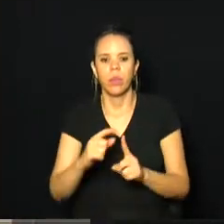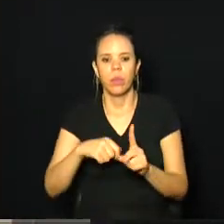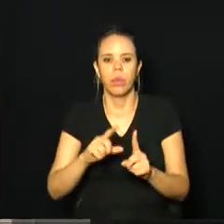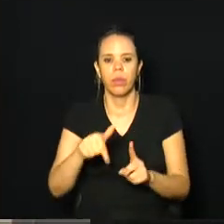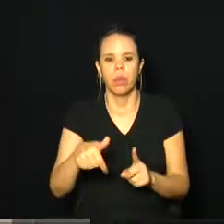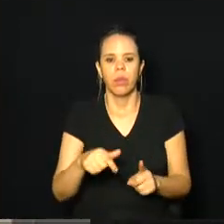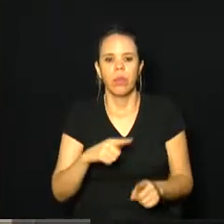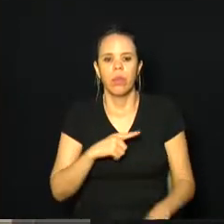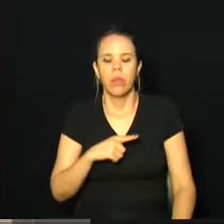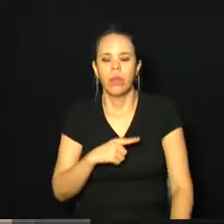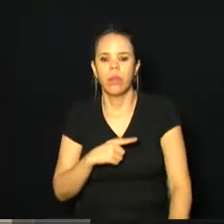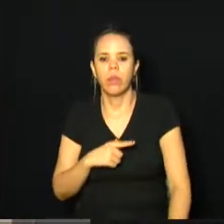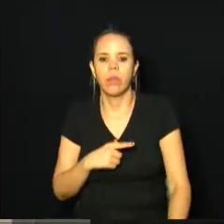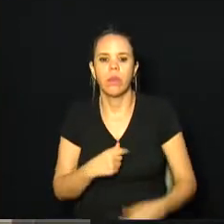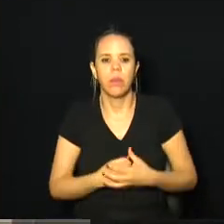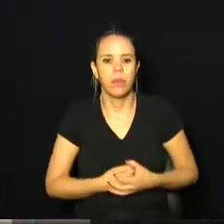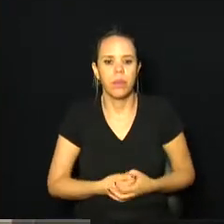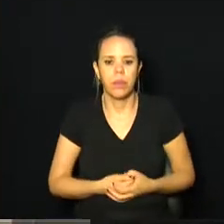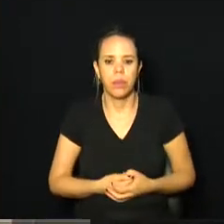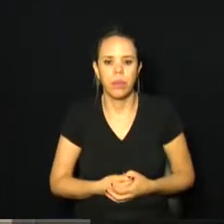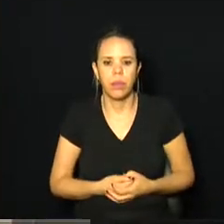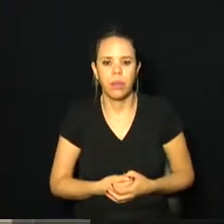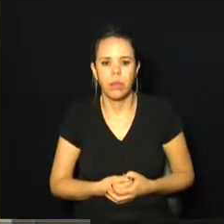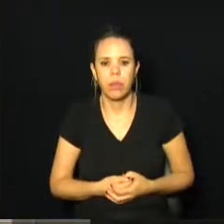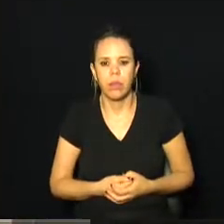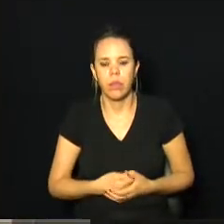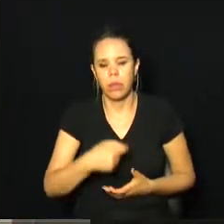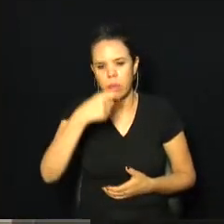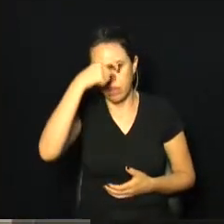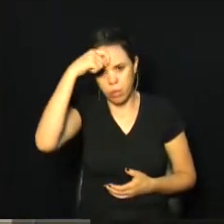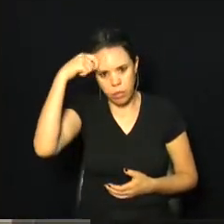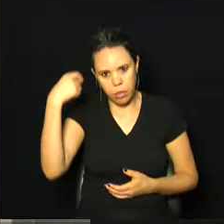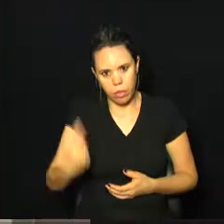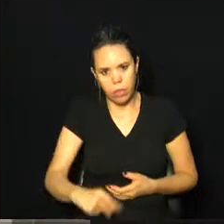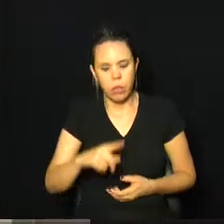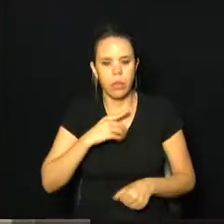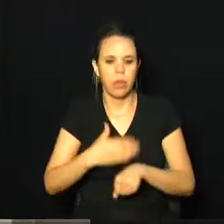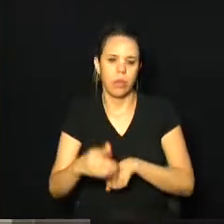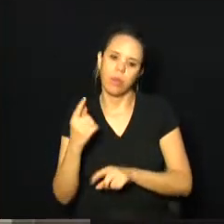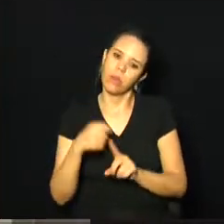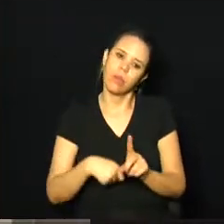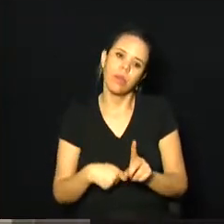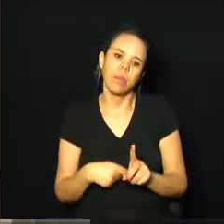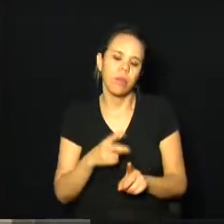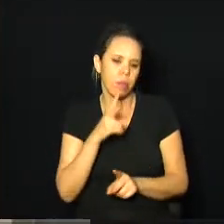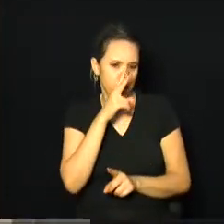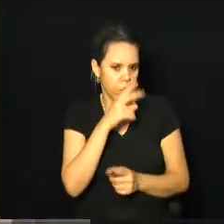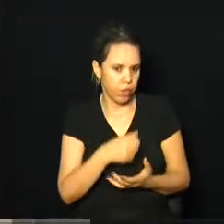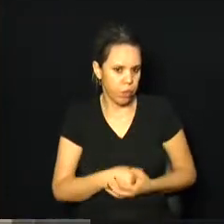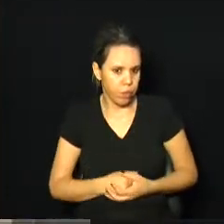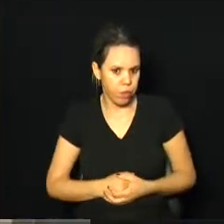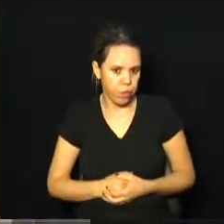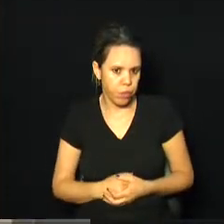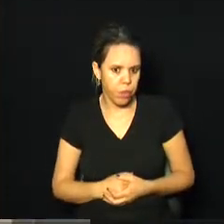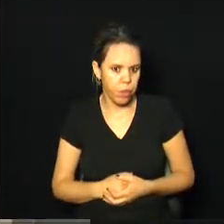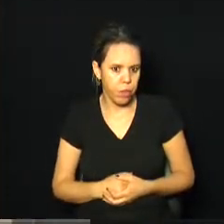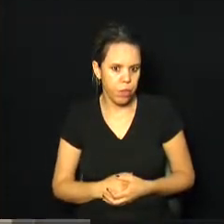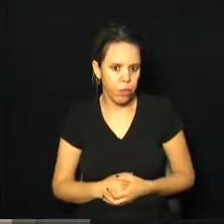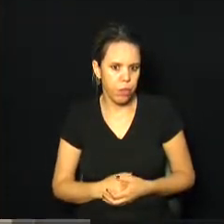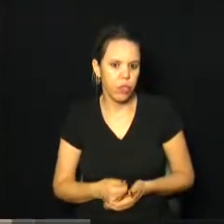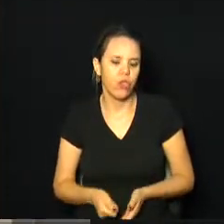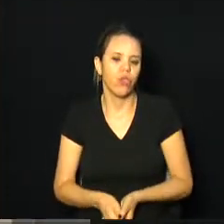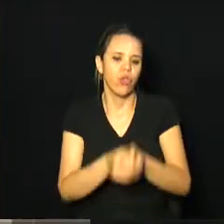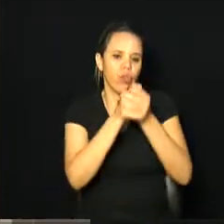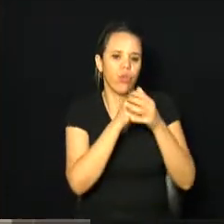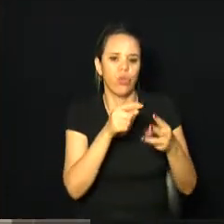que tirar suor de pedra. E a gente teve que treinar um mês muito forte. E aí quando a gente foi jogar o